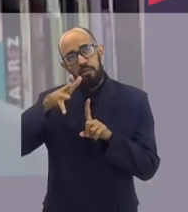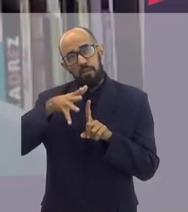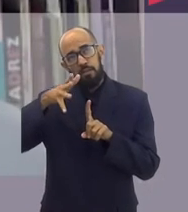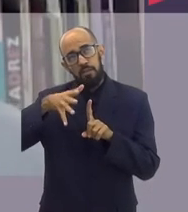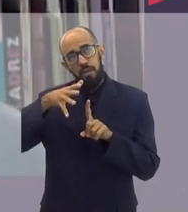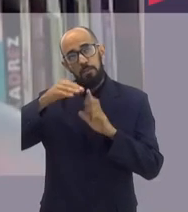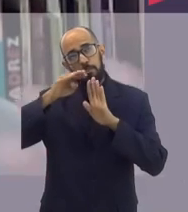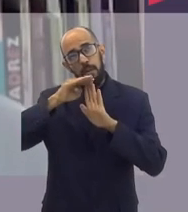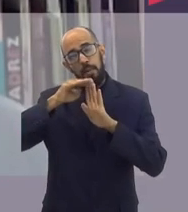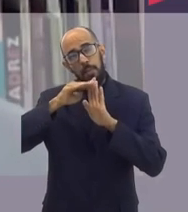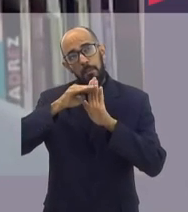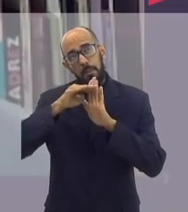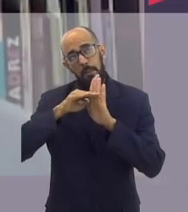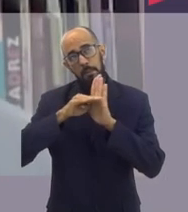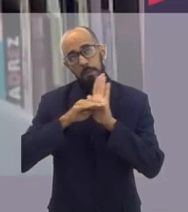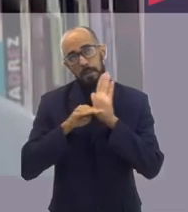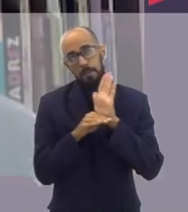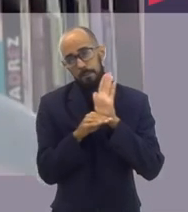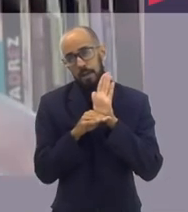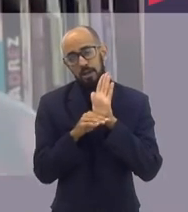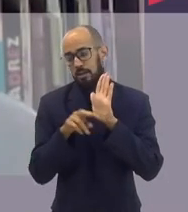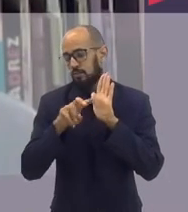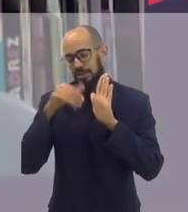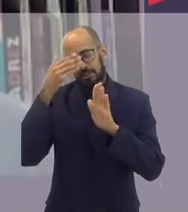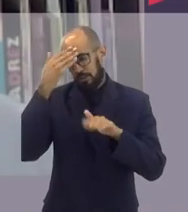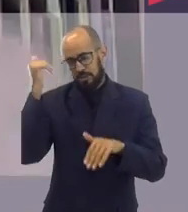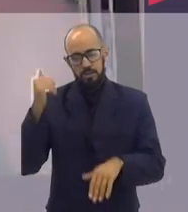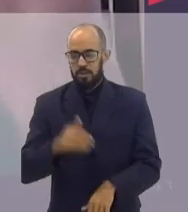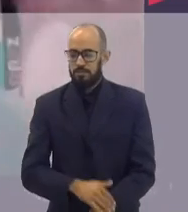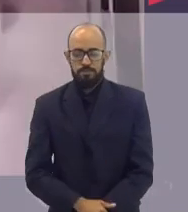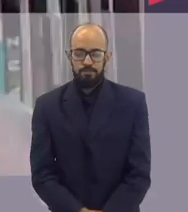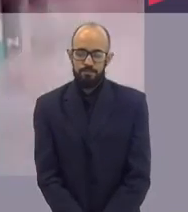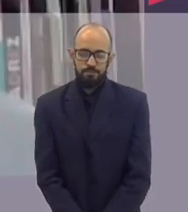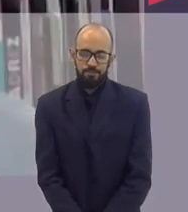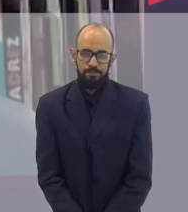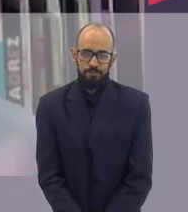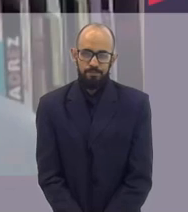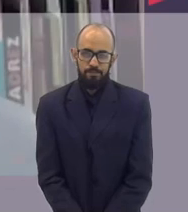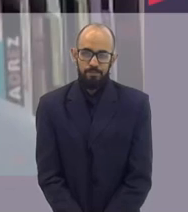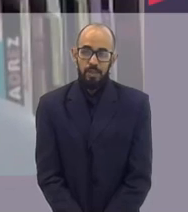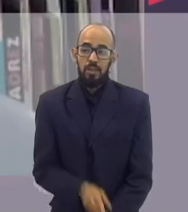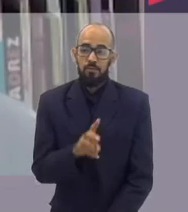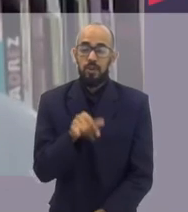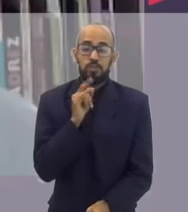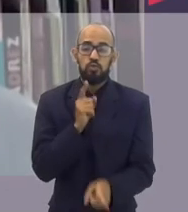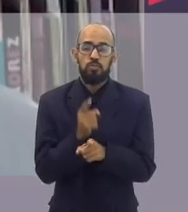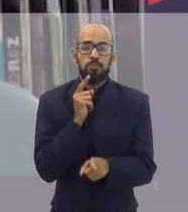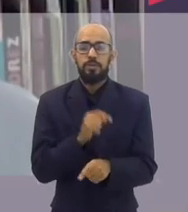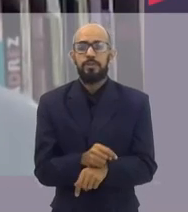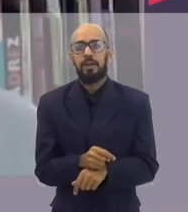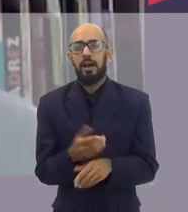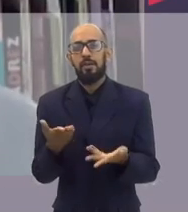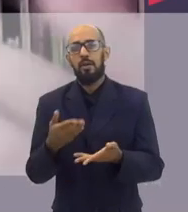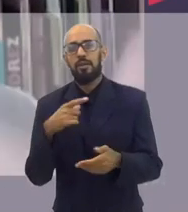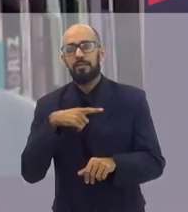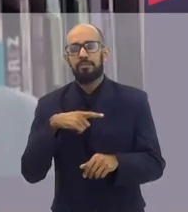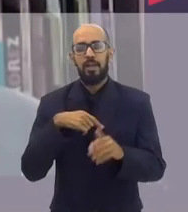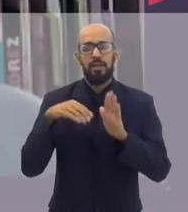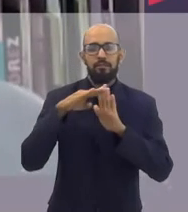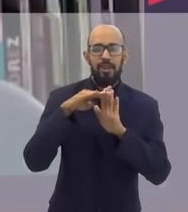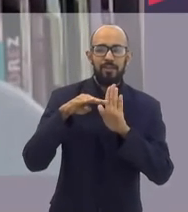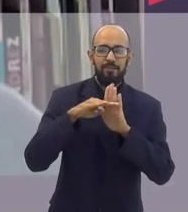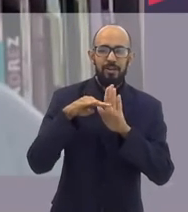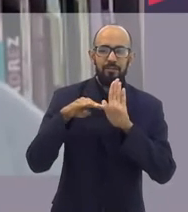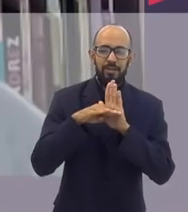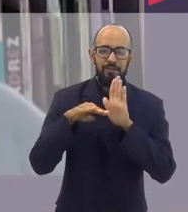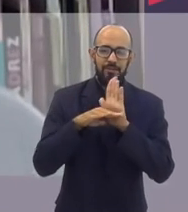fase, descrita de uma maneira lenta, né? E aí vai esquecer aquilo, ele esquece tudo, né? Ele vai descobrindo, ah, agora é a fase tal, agora